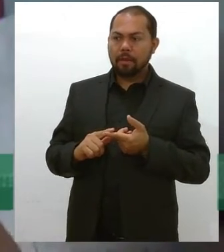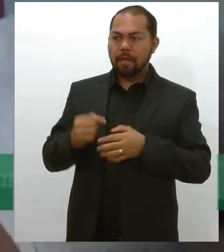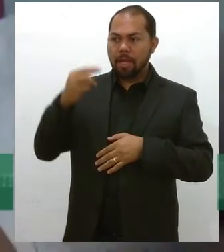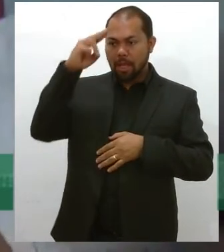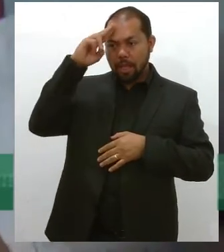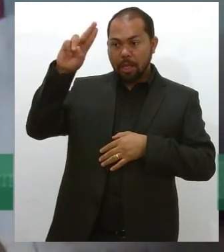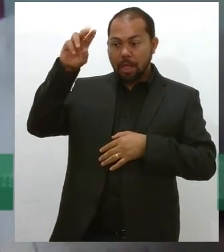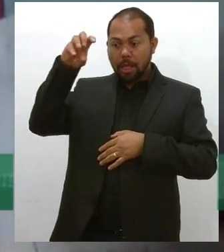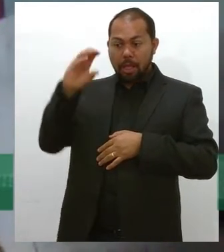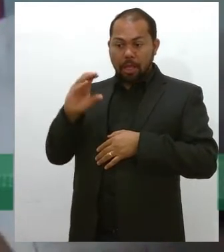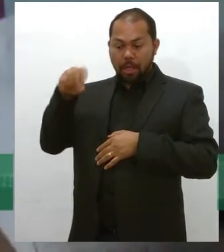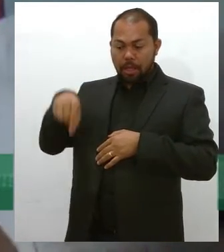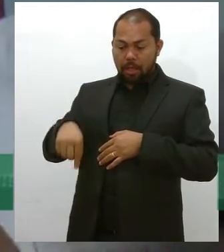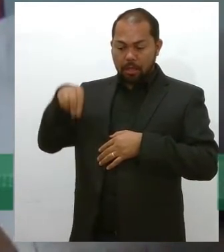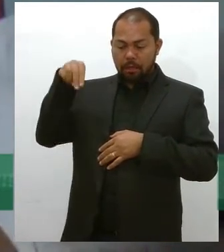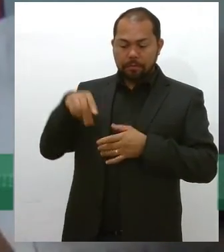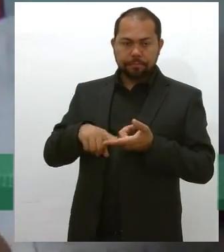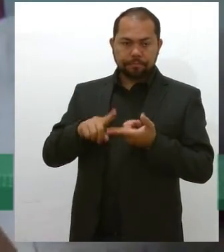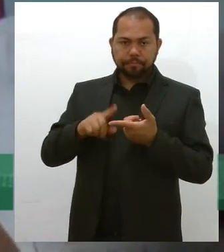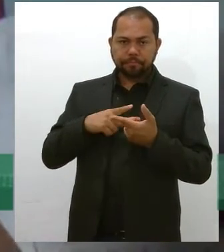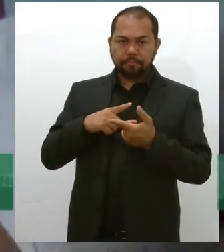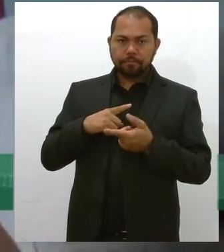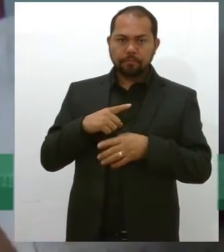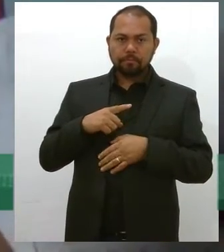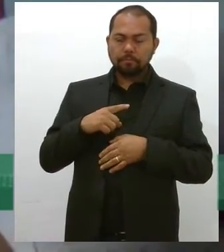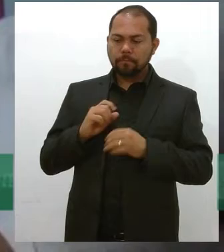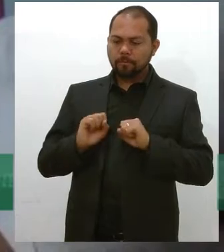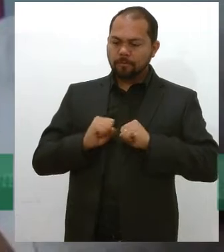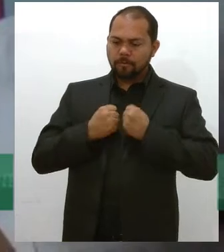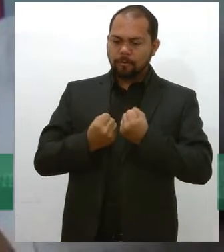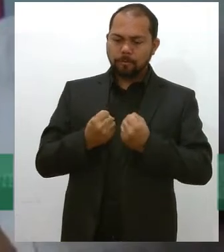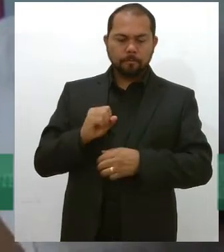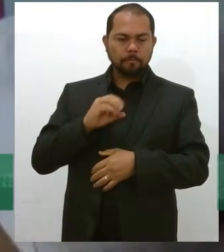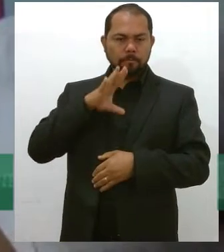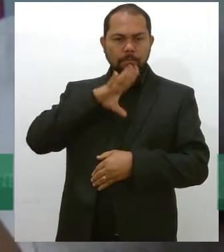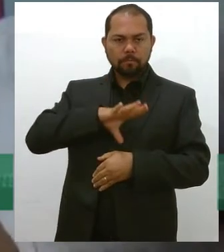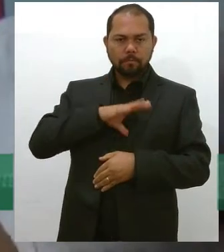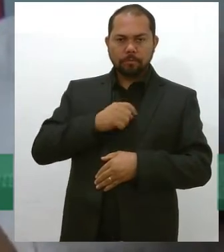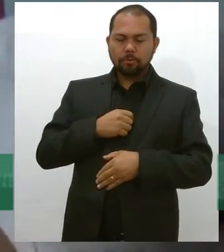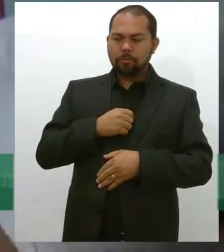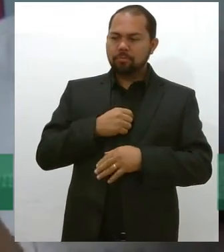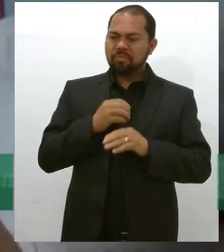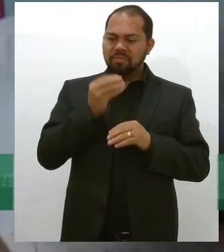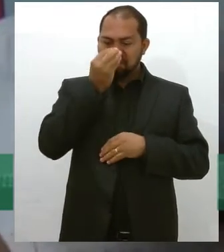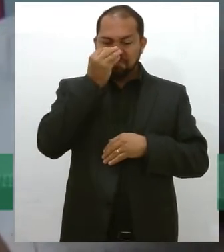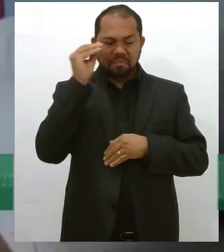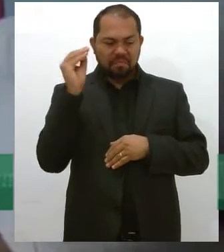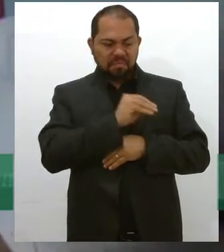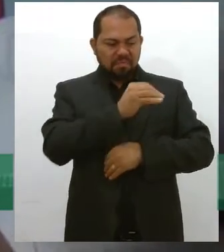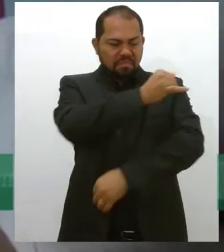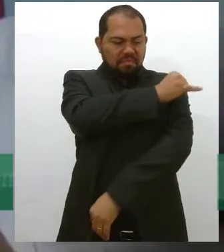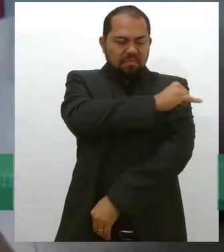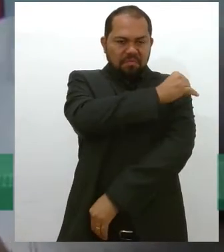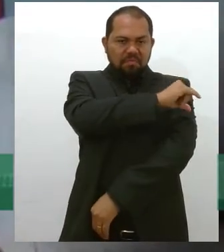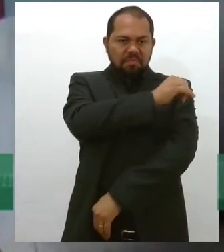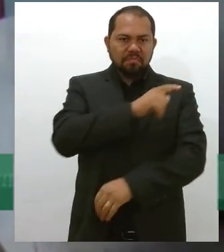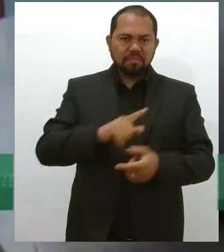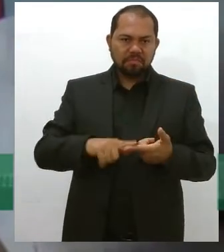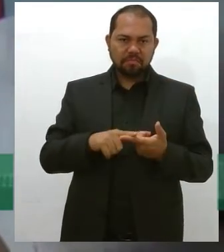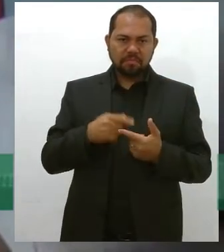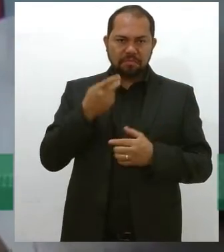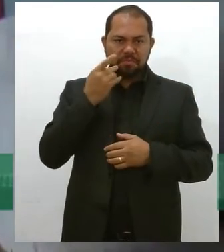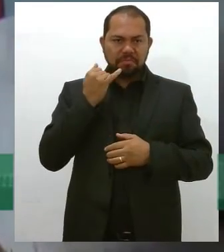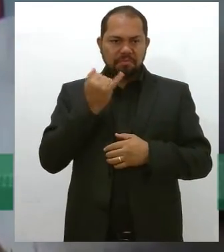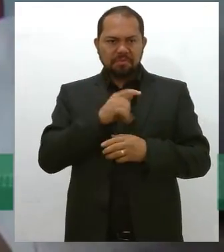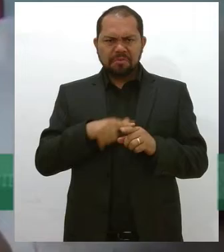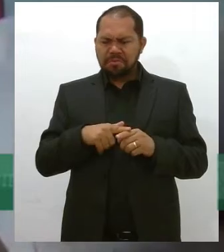cortes portuguesas, virando as costas para o Rio de Janeiro, né, que na visão deles, inclusive, o Rio de Janeiro deveria ser uma capitania como outra